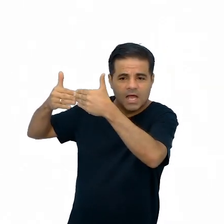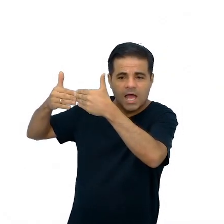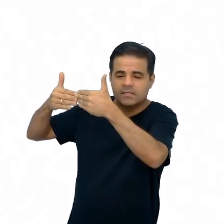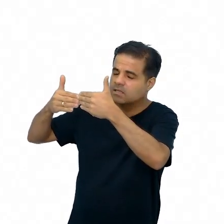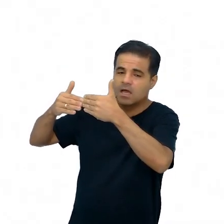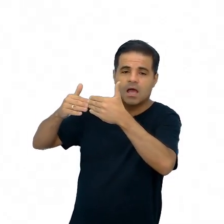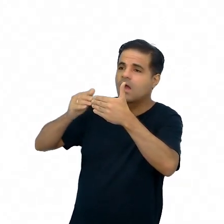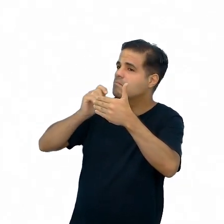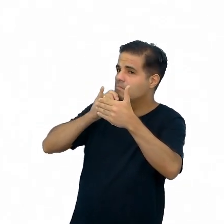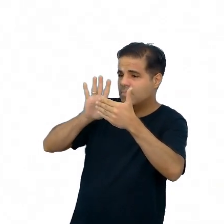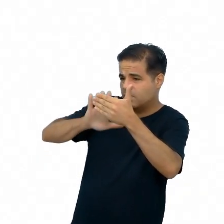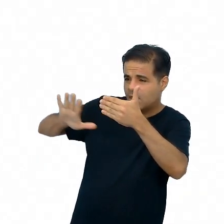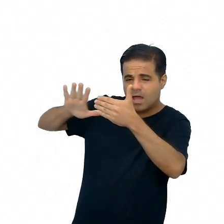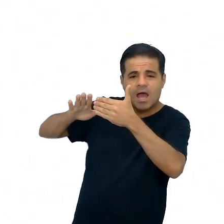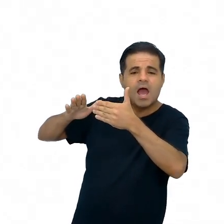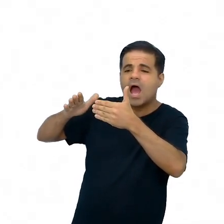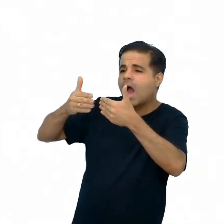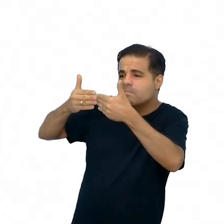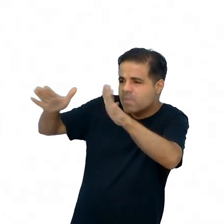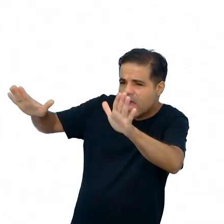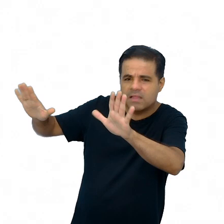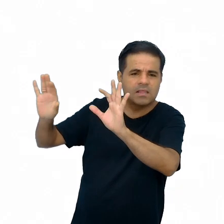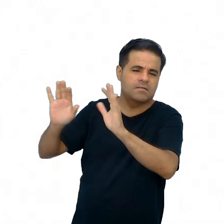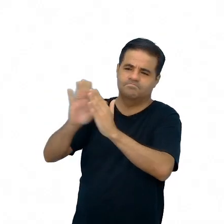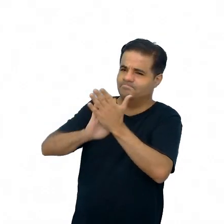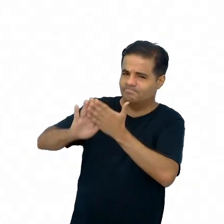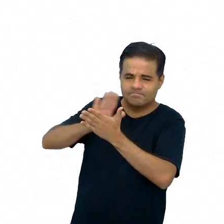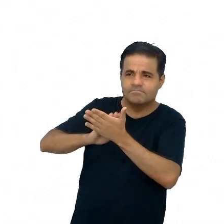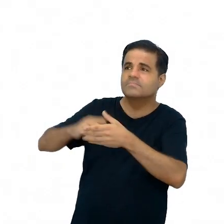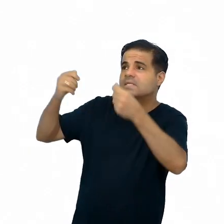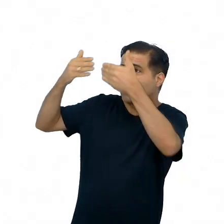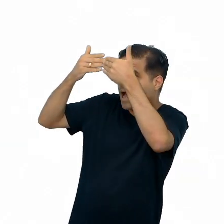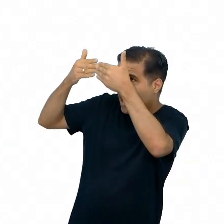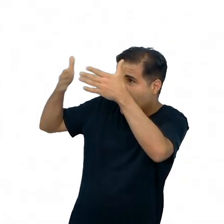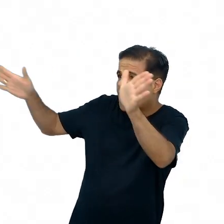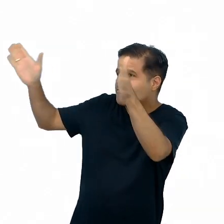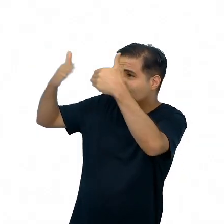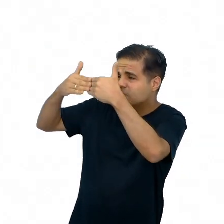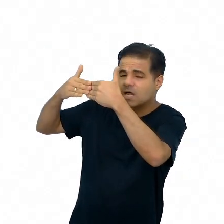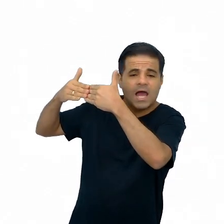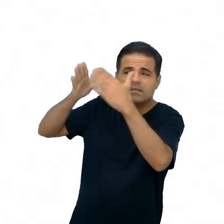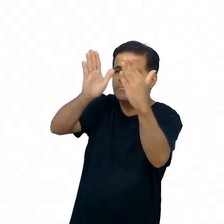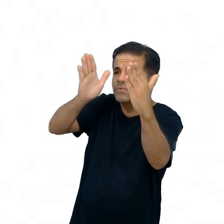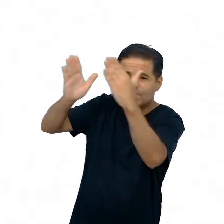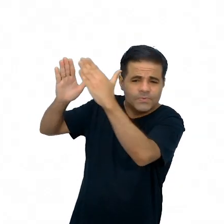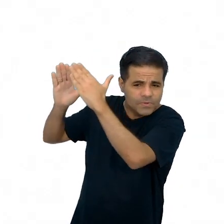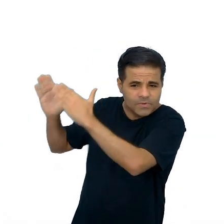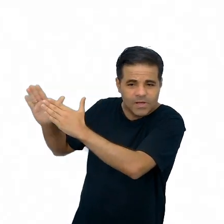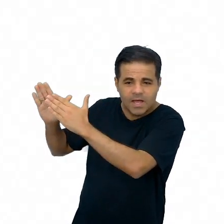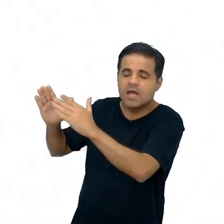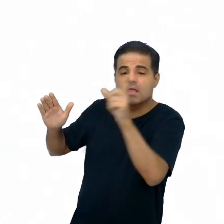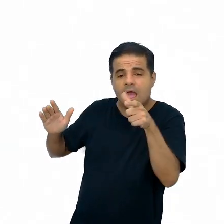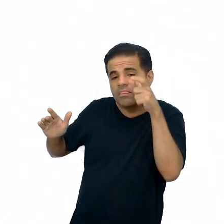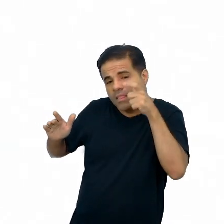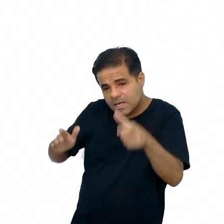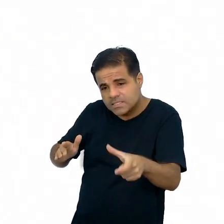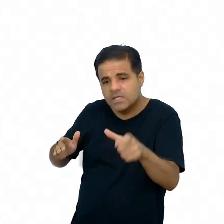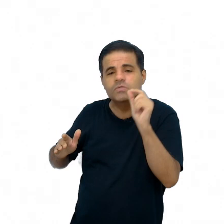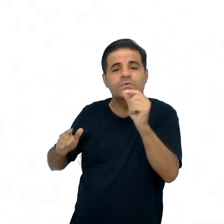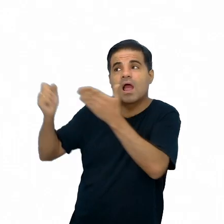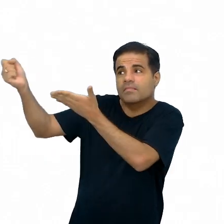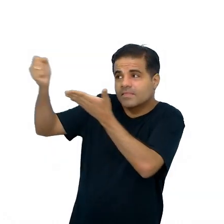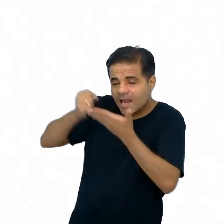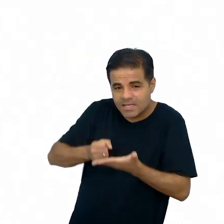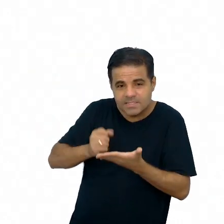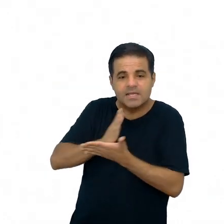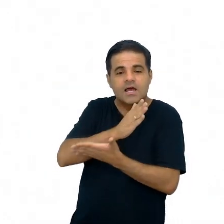estar nenhuma partezinha aberta, né, e servem, né, e também é interessante trazer,